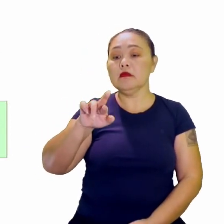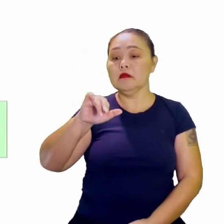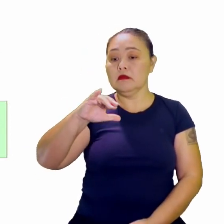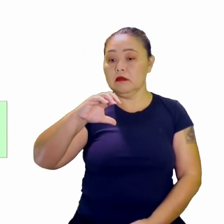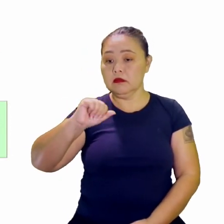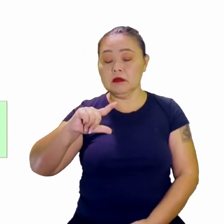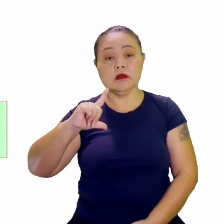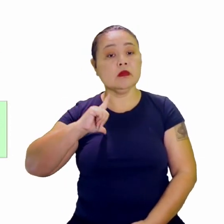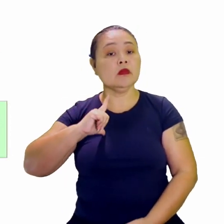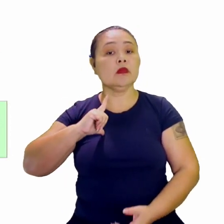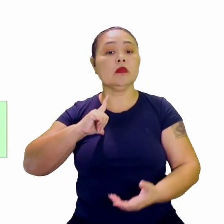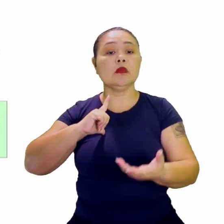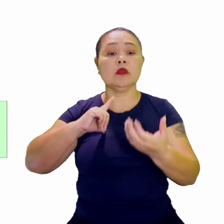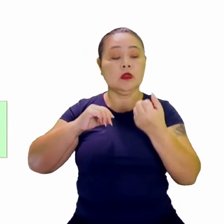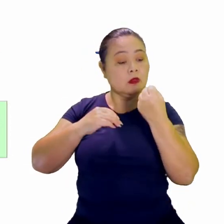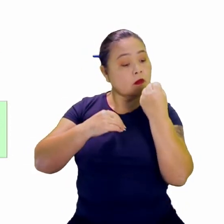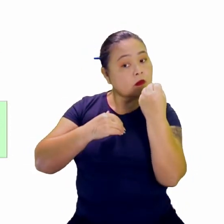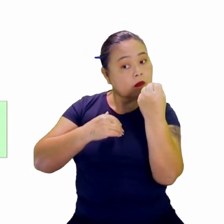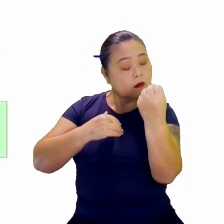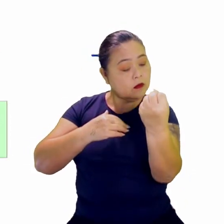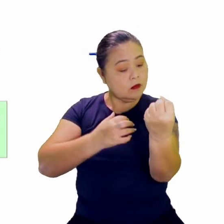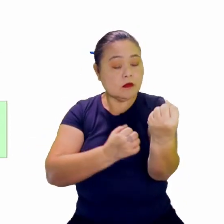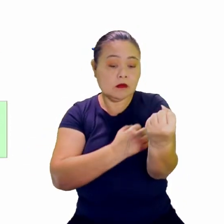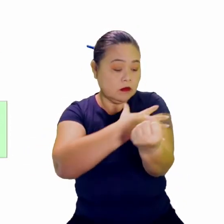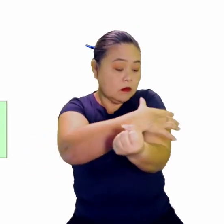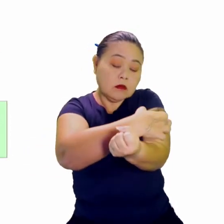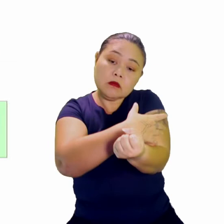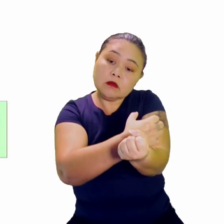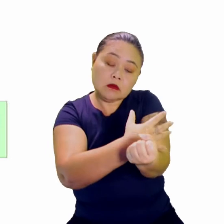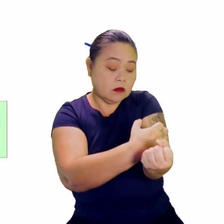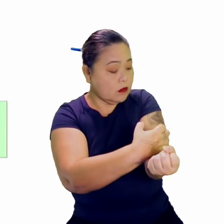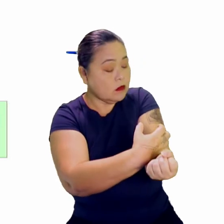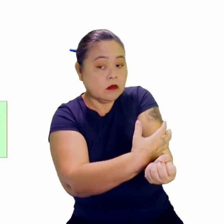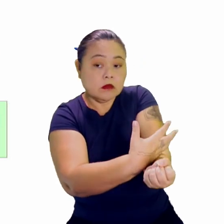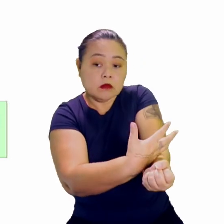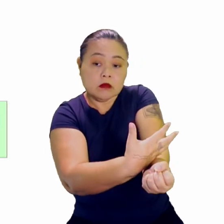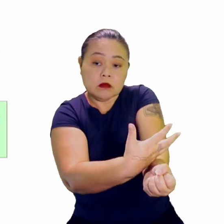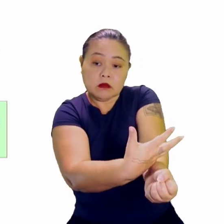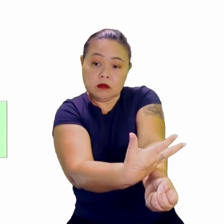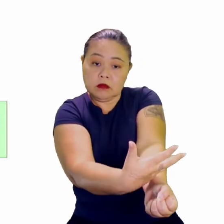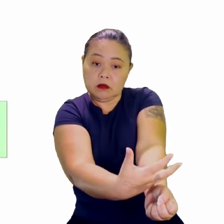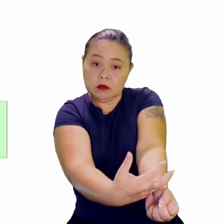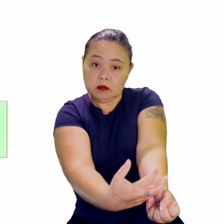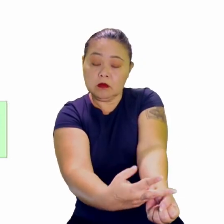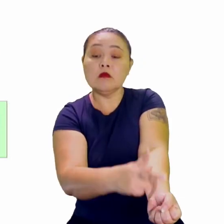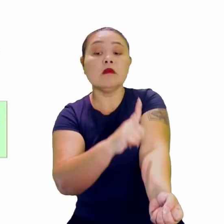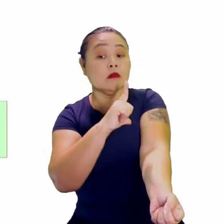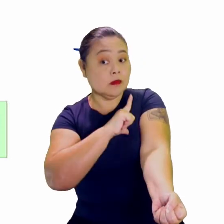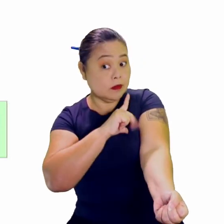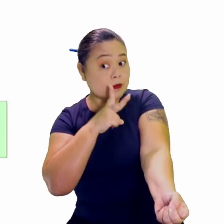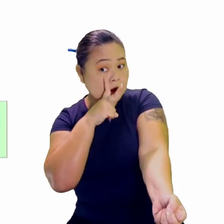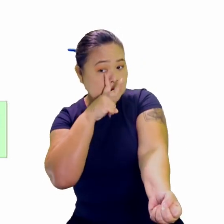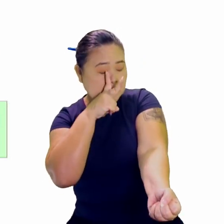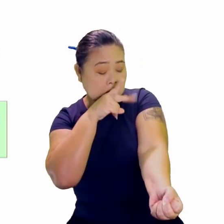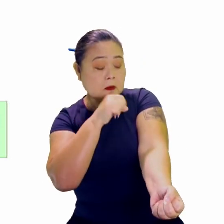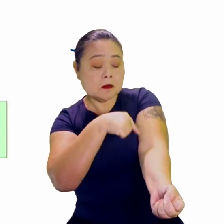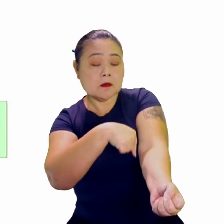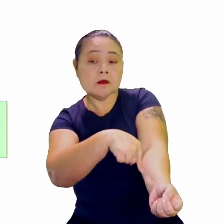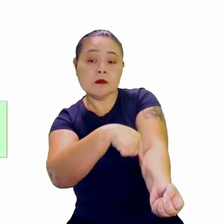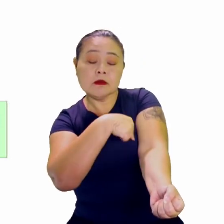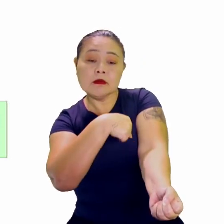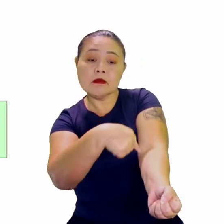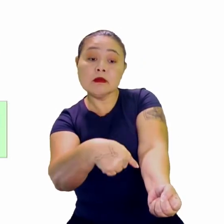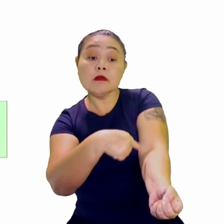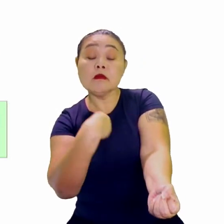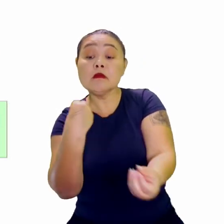excêntrica? Então, a gente tem um alongamento muscular. O músculo vai produzir força, e aí como que